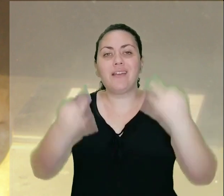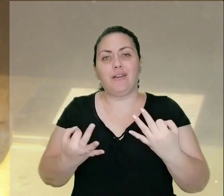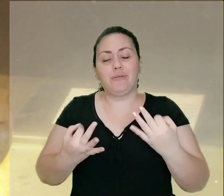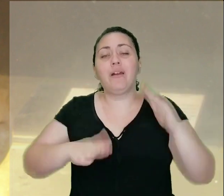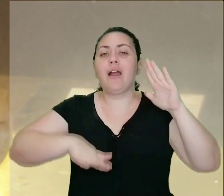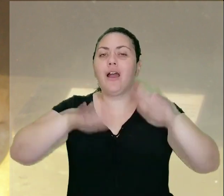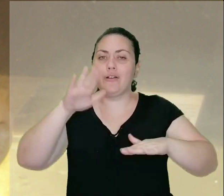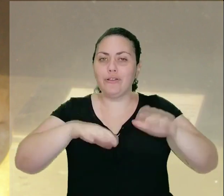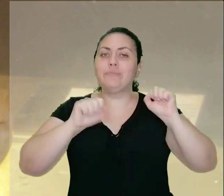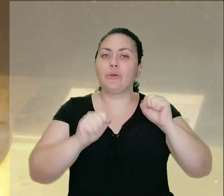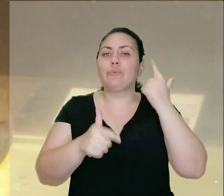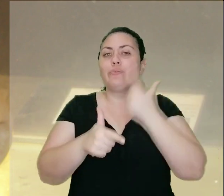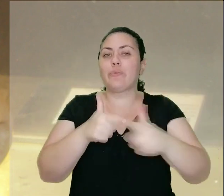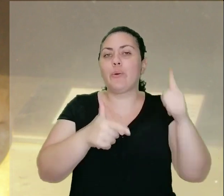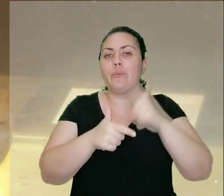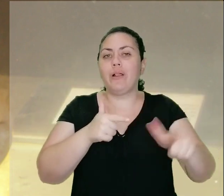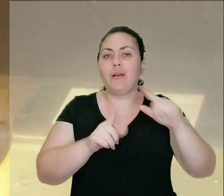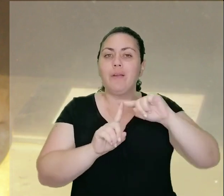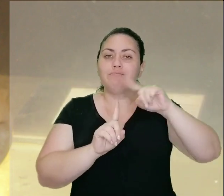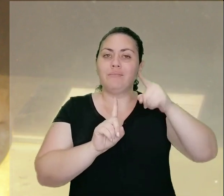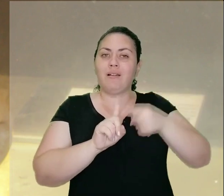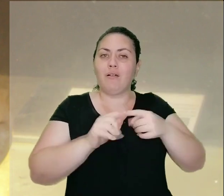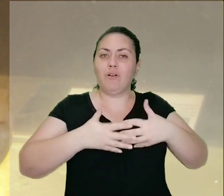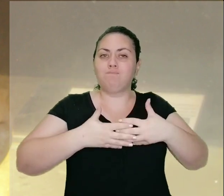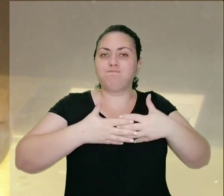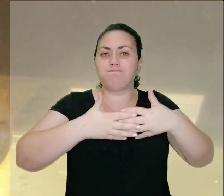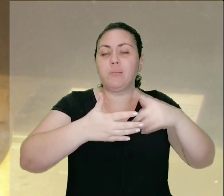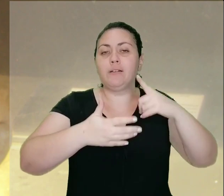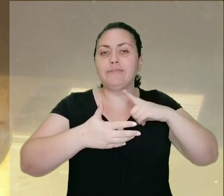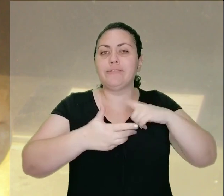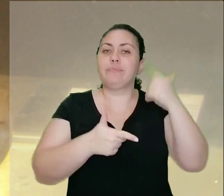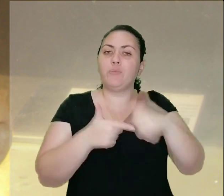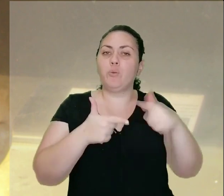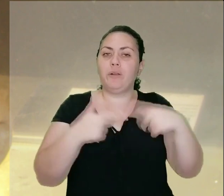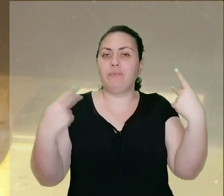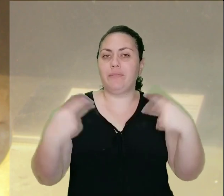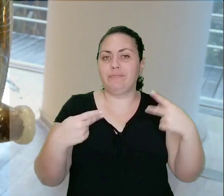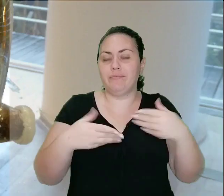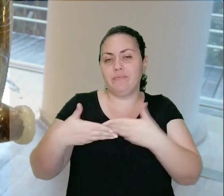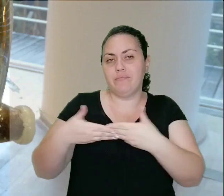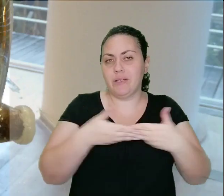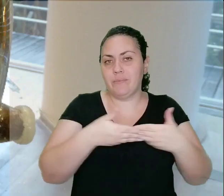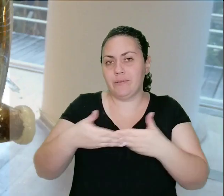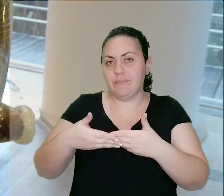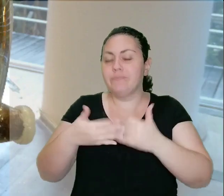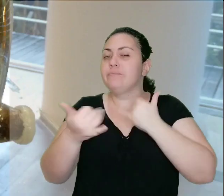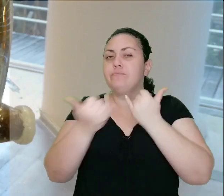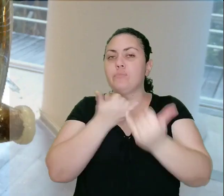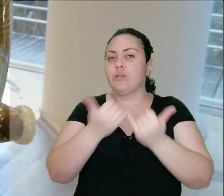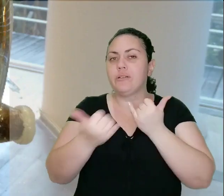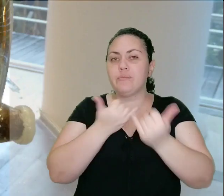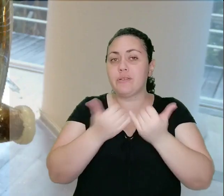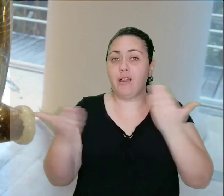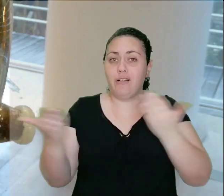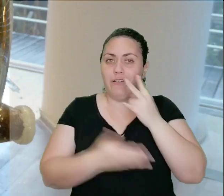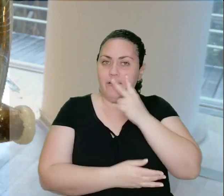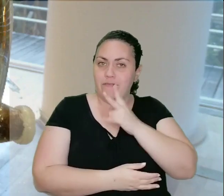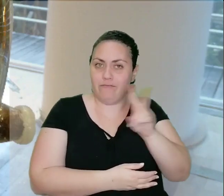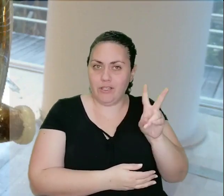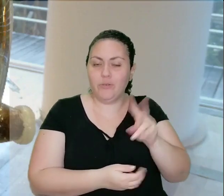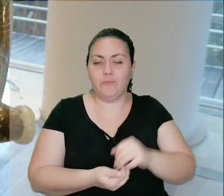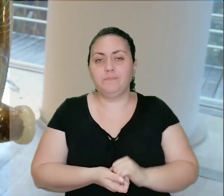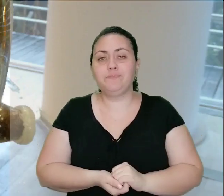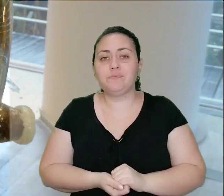podendo haver alguns problemas durante a gestação que ocasionam anomalias. Uma delas é essa que estamos